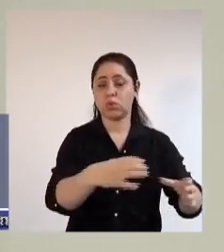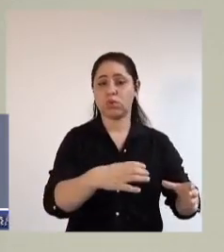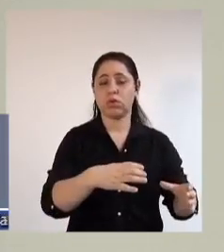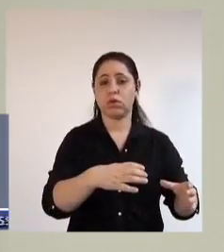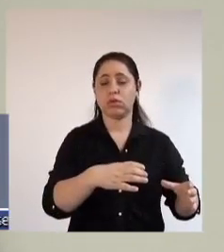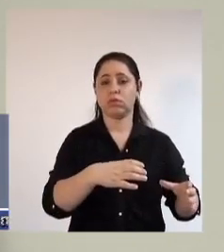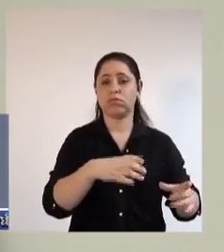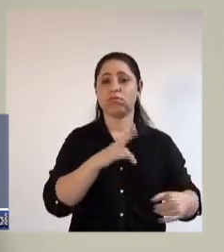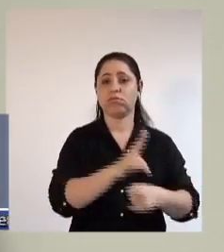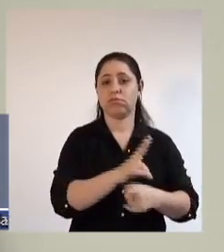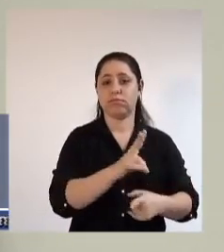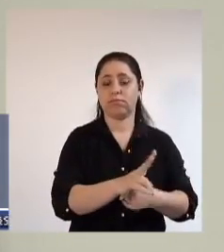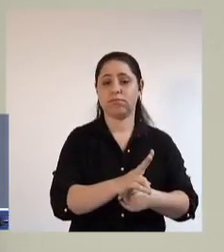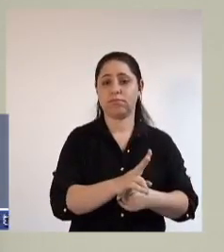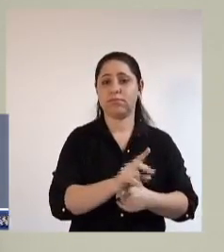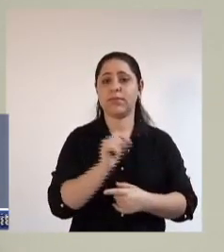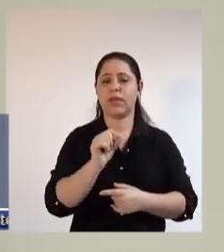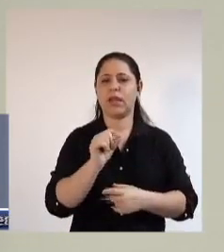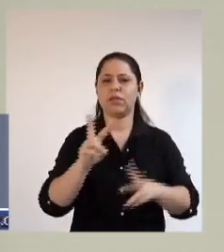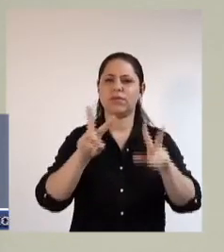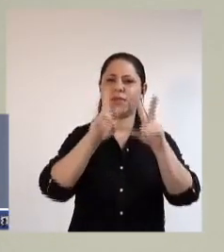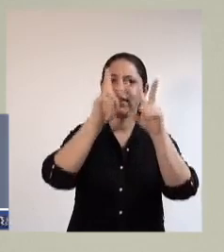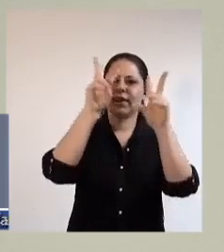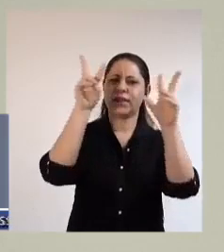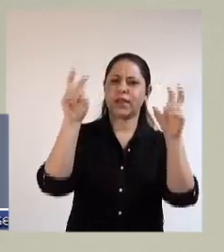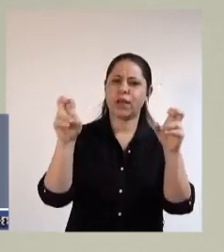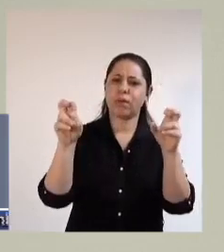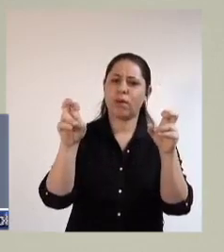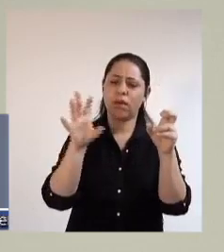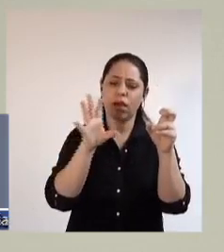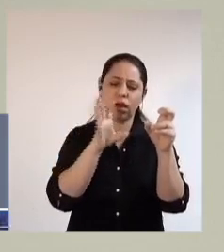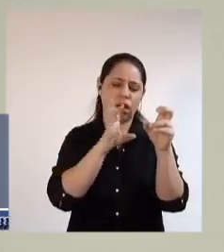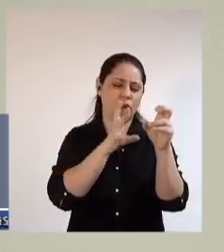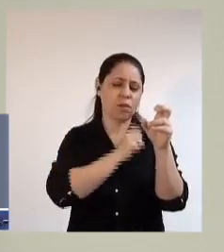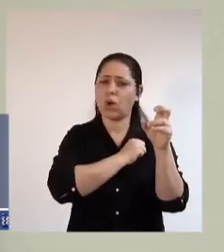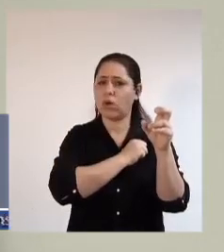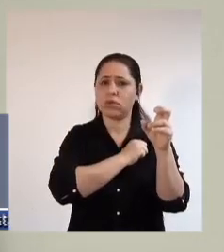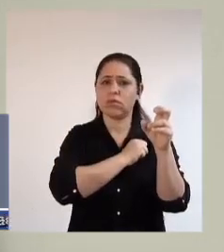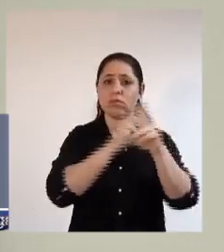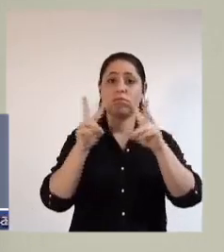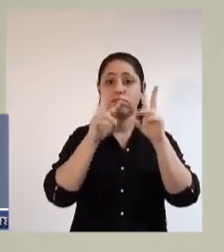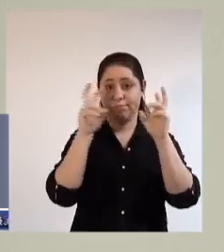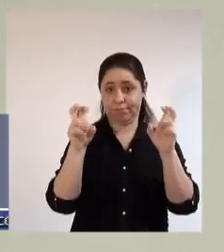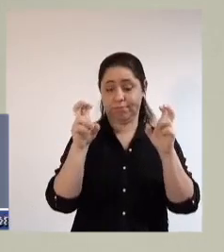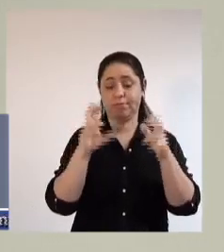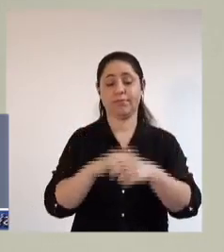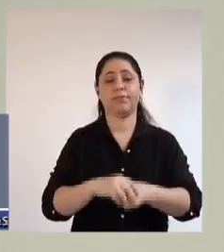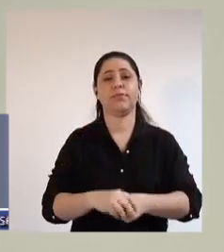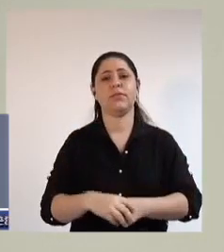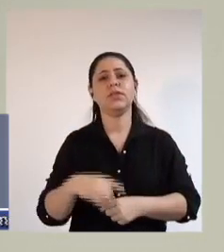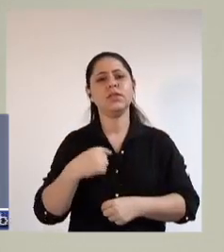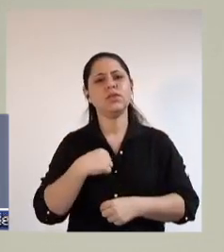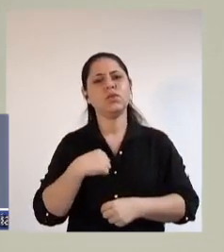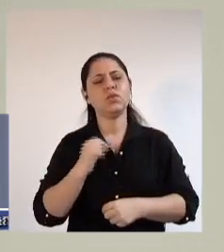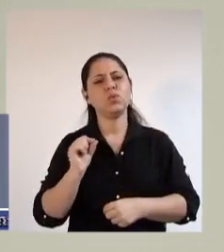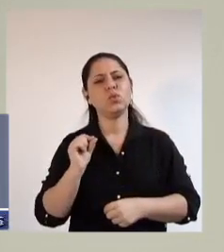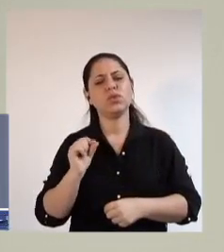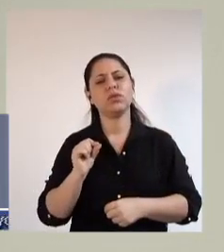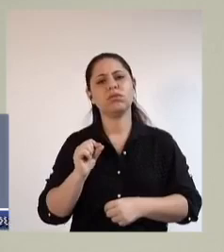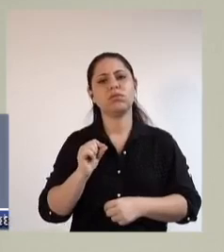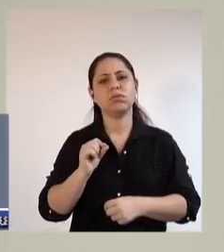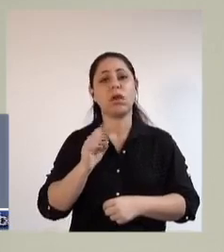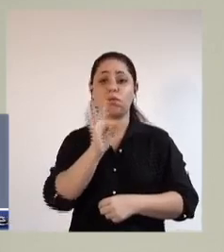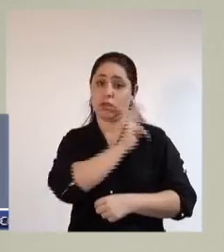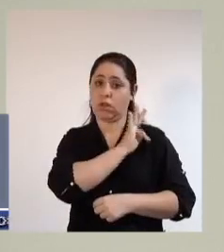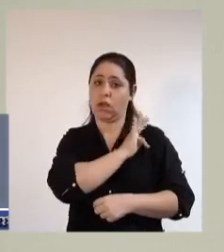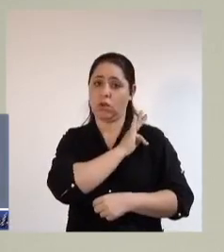conceitos dela e apesar de ser um tema bastante apaixonante é que a gente se apaixona pelo tema eu vou ser técnico